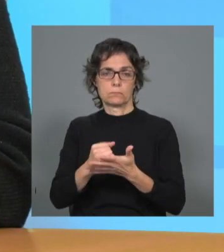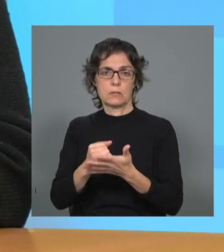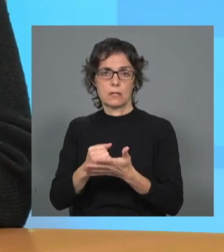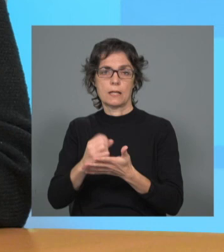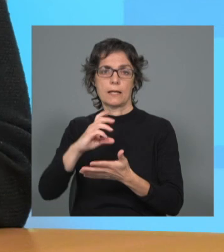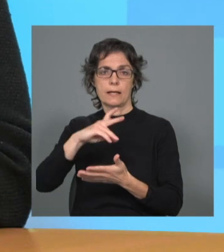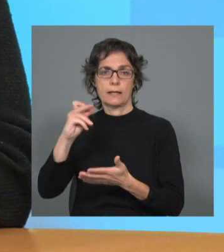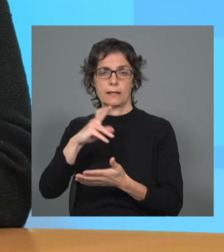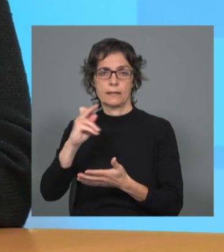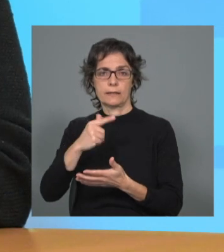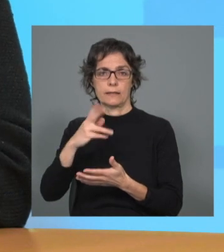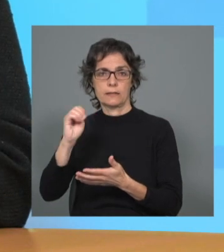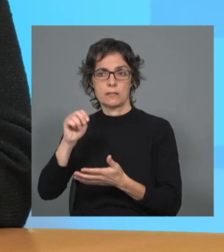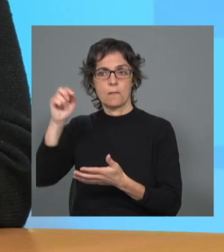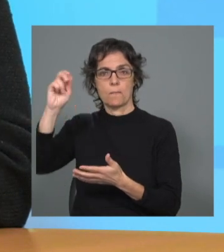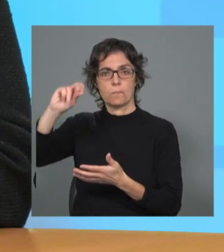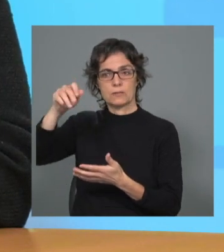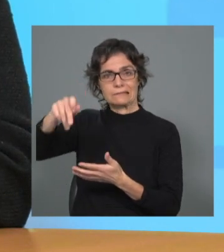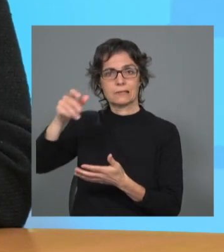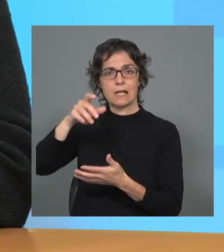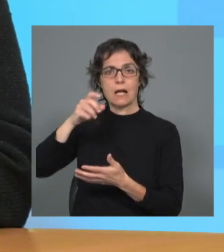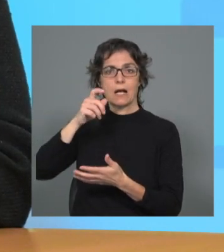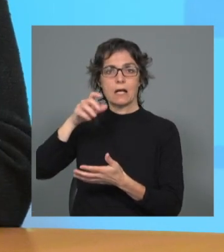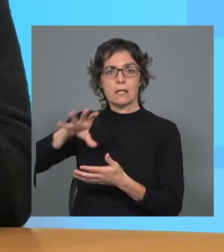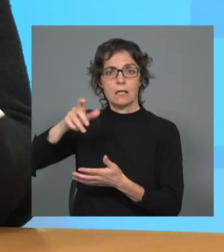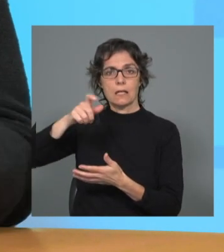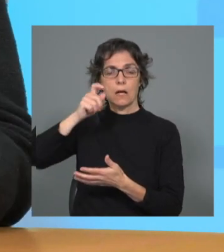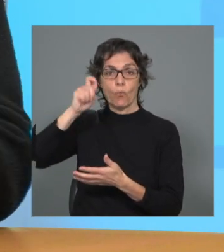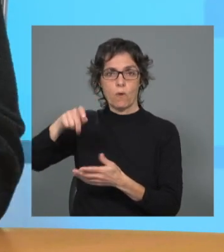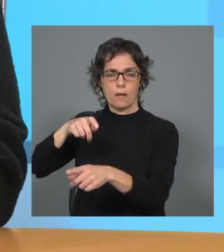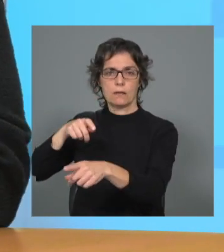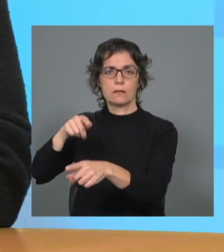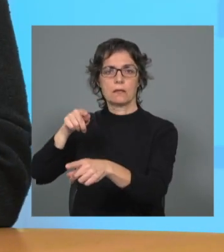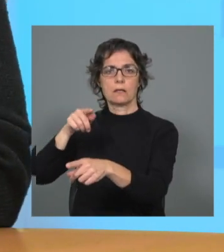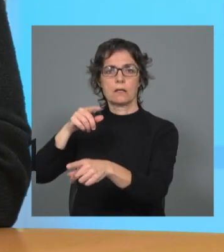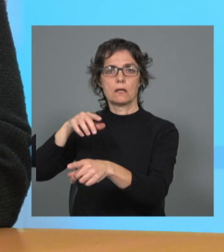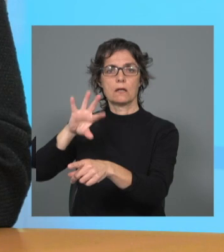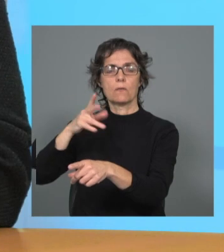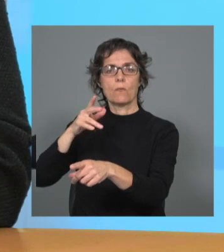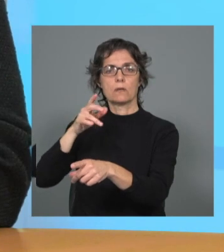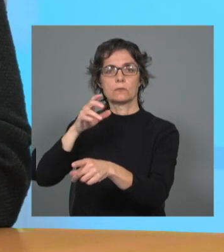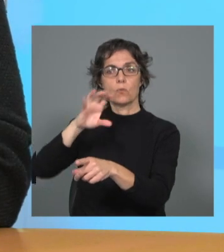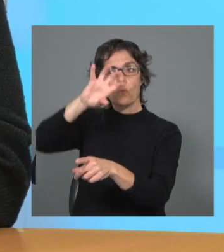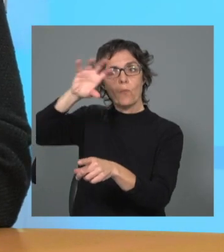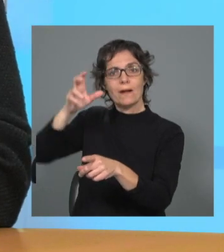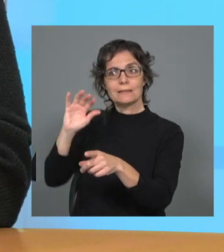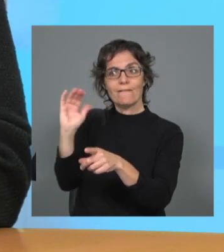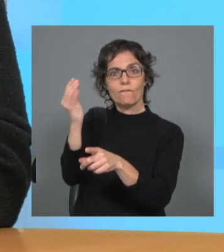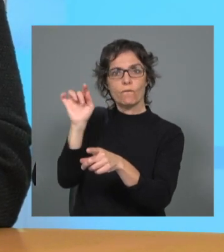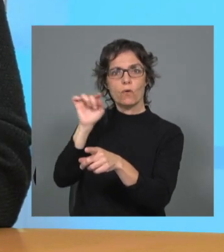irmã da Ucrânia e, à medida que os países limítrofes fossem recebendo